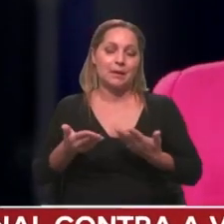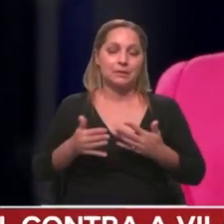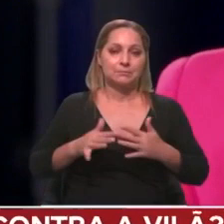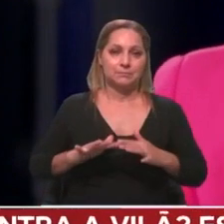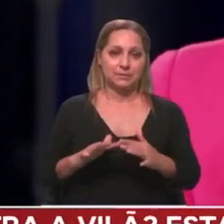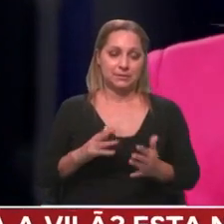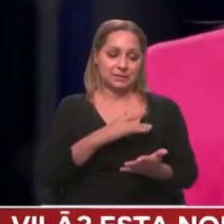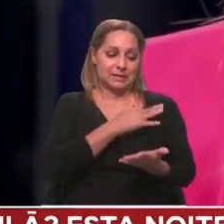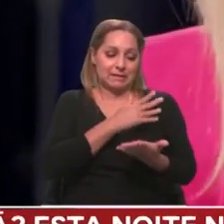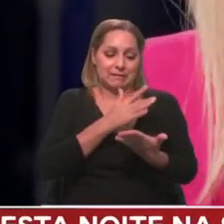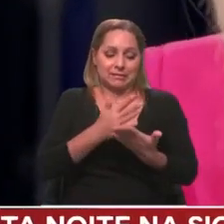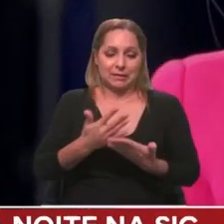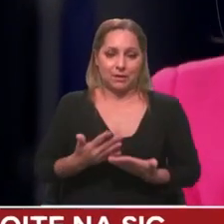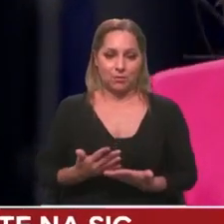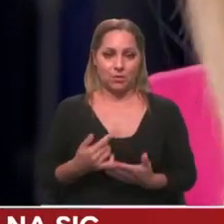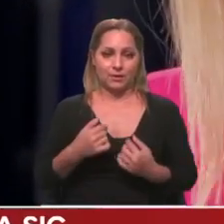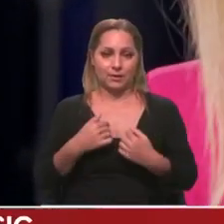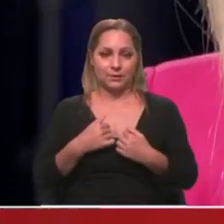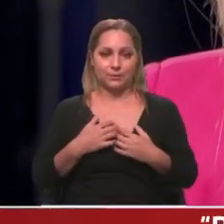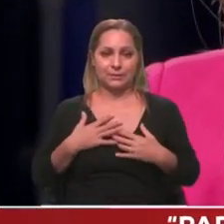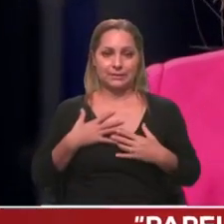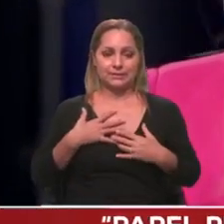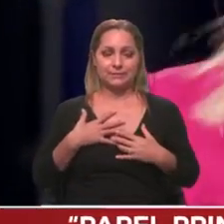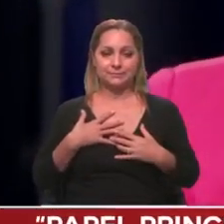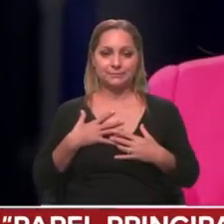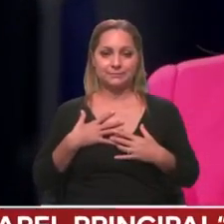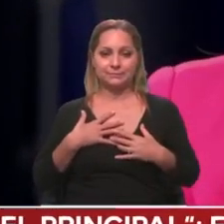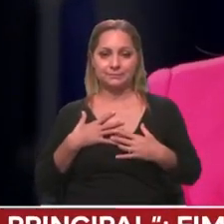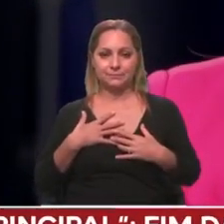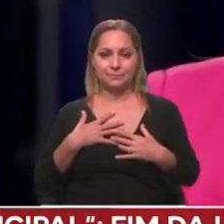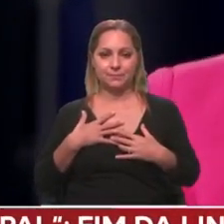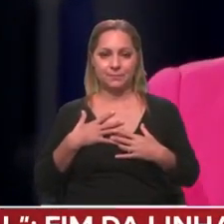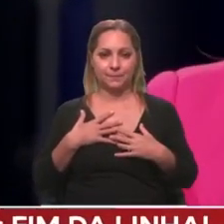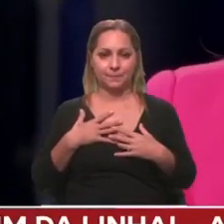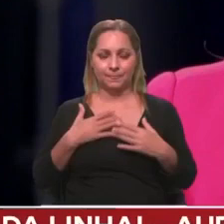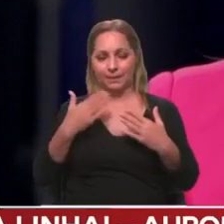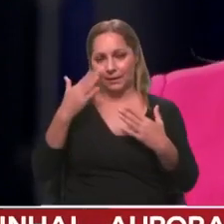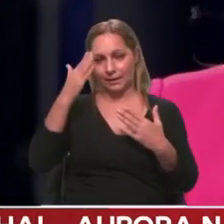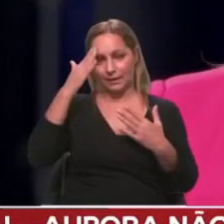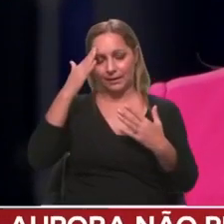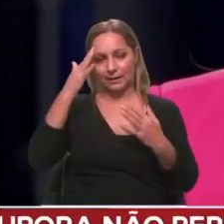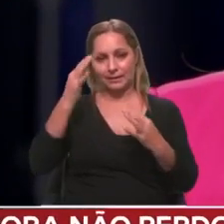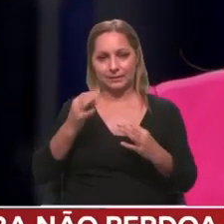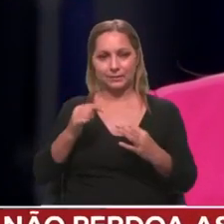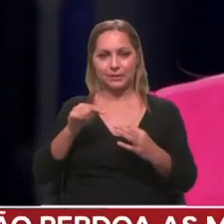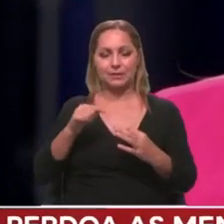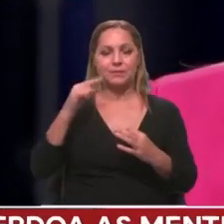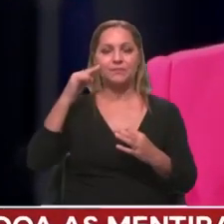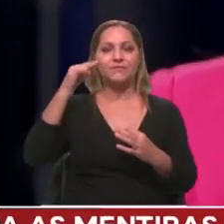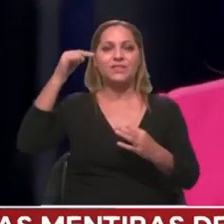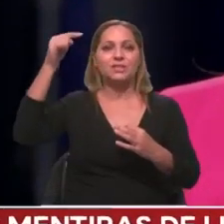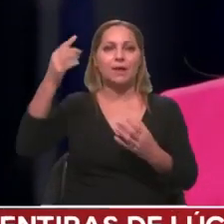ainda hoje, eu tenha momentos em que não acredito que ele já não está aqui. Porque, como a Maria sabe, ele viajava tanto,